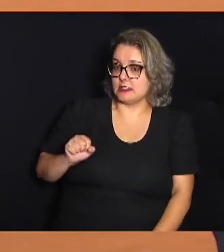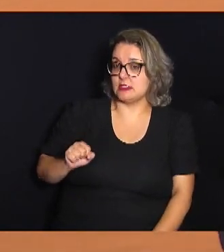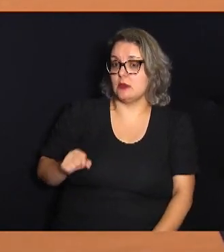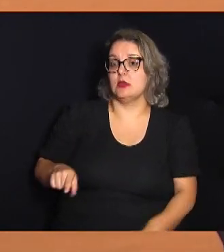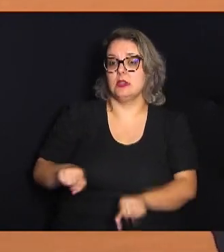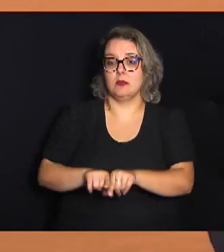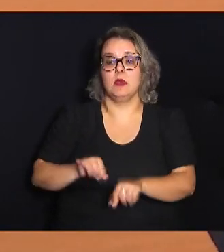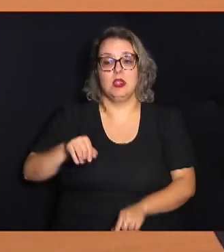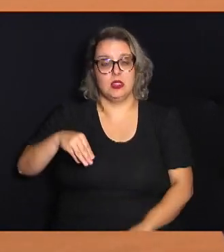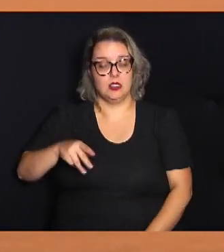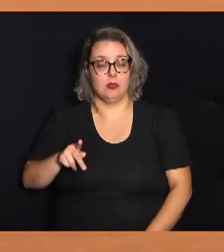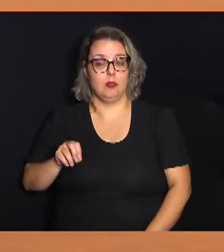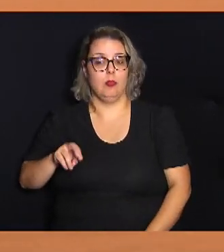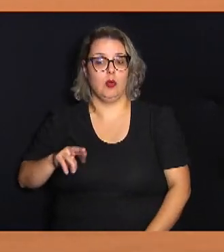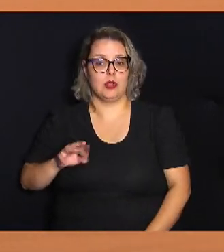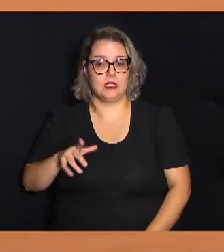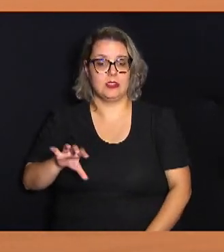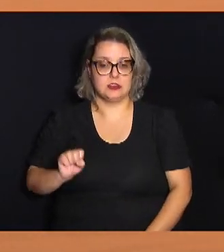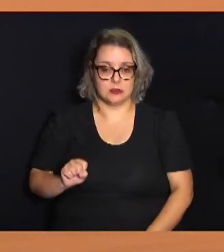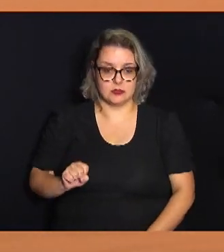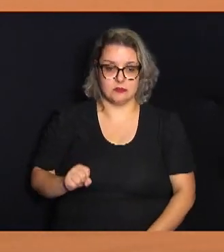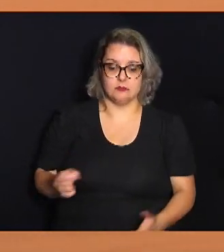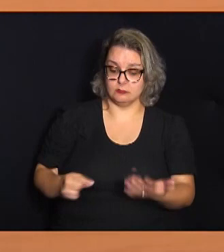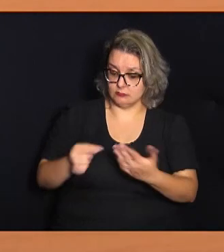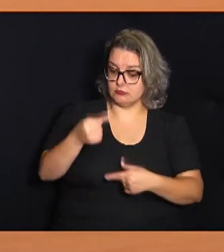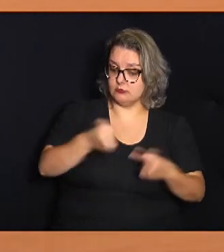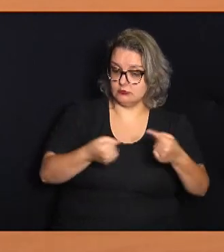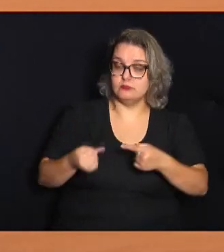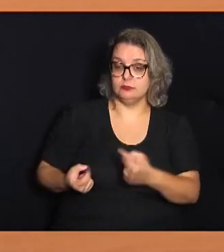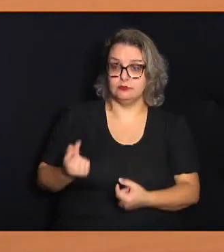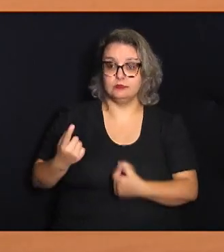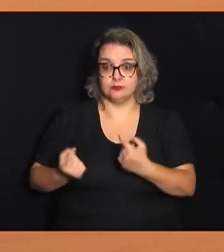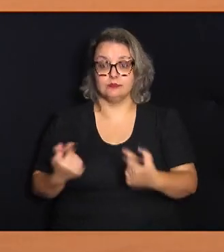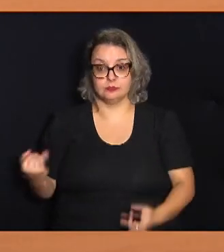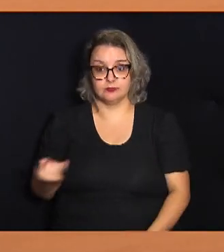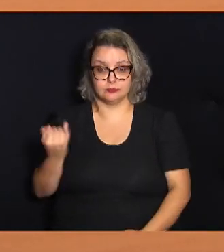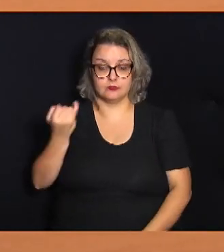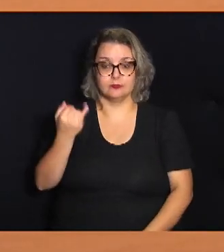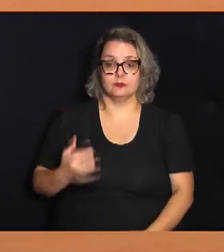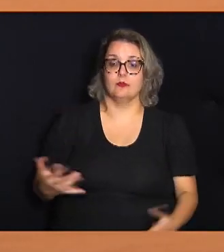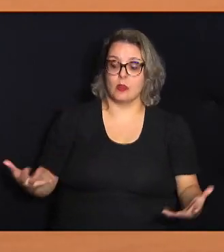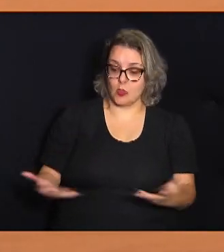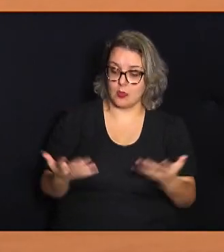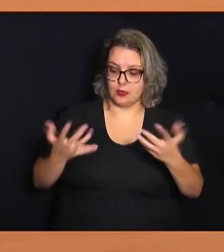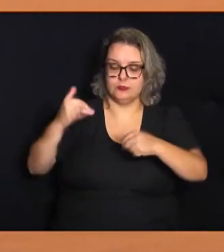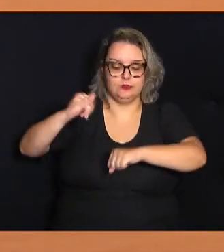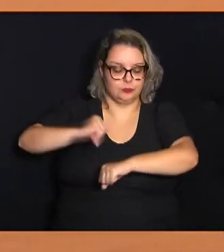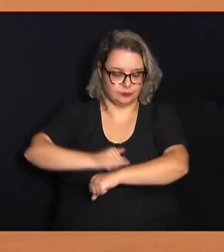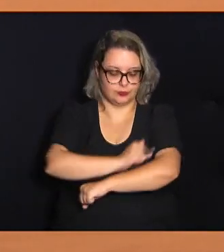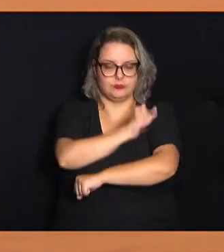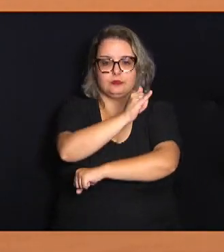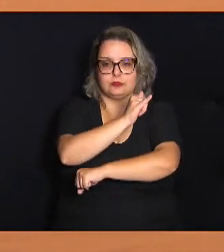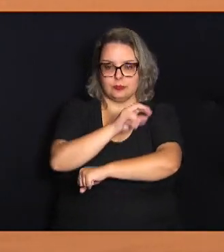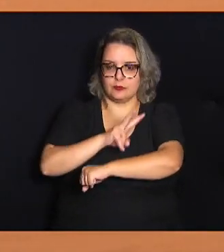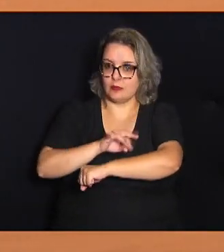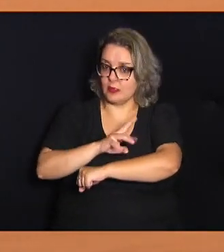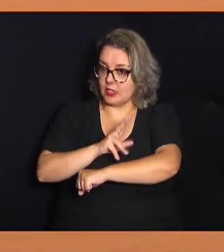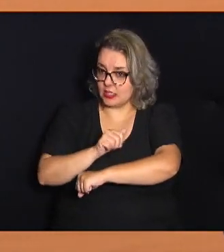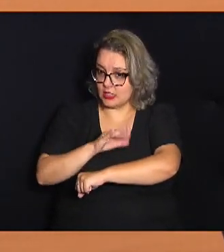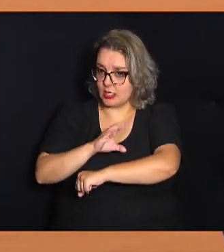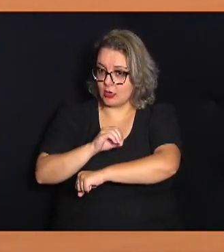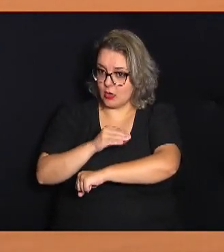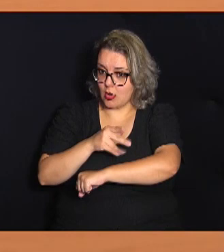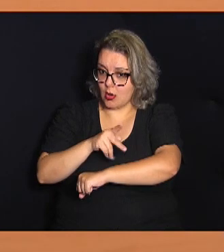Foram discutidos alguns pontos importantes no reavivamento do aeroporto de Viracopos, que